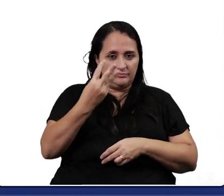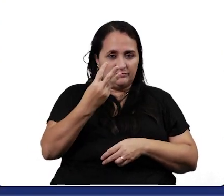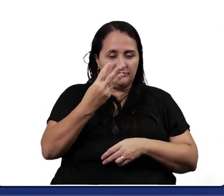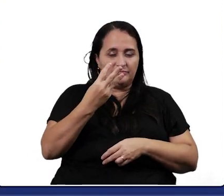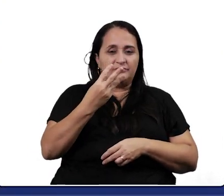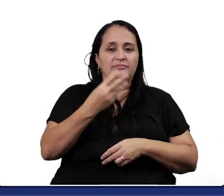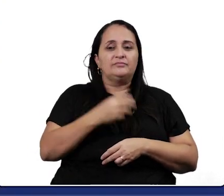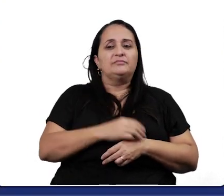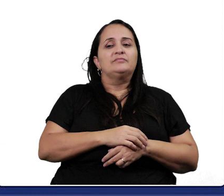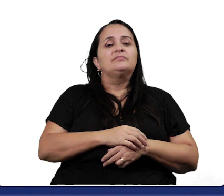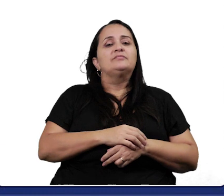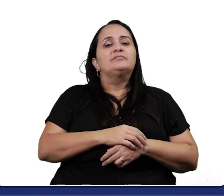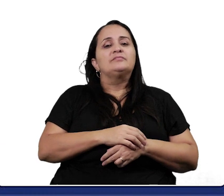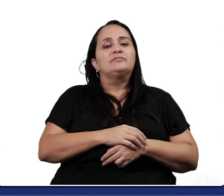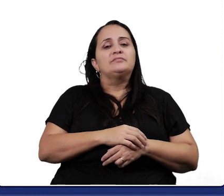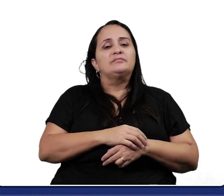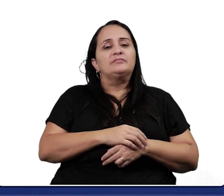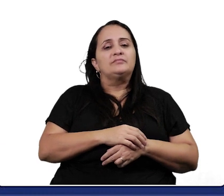3. Marca aí.